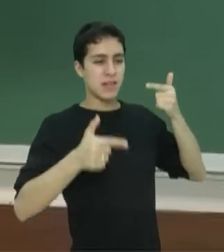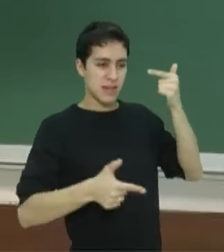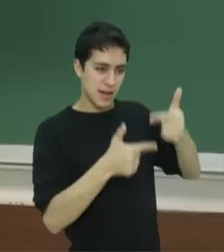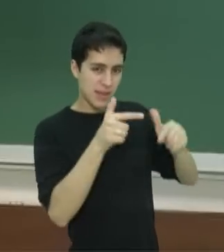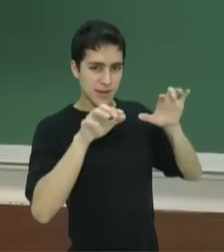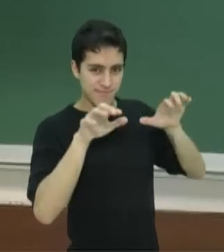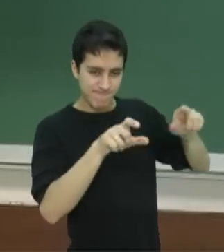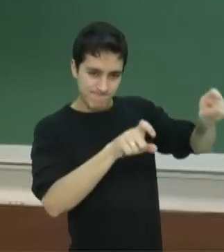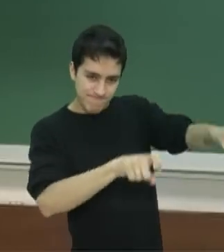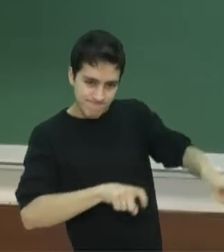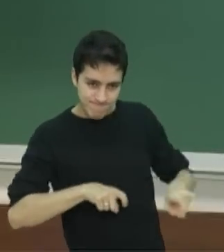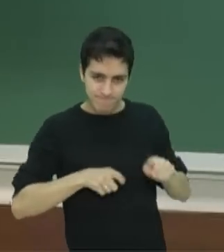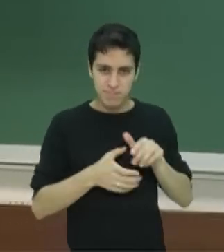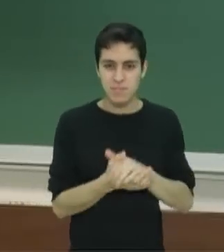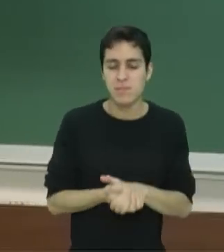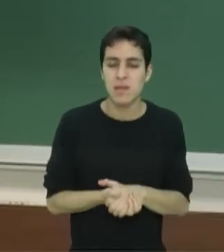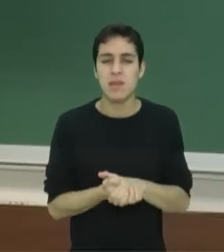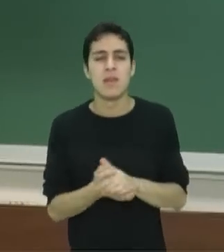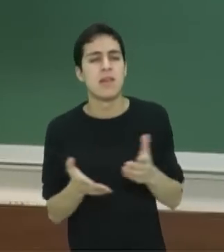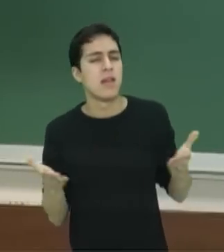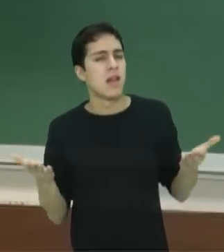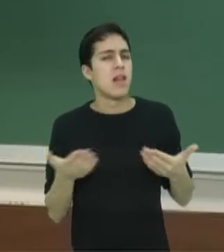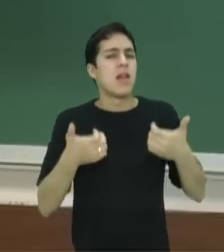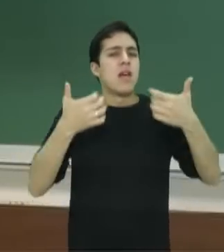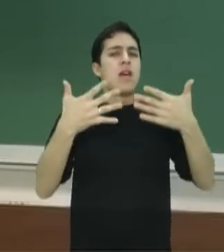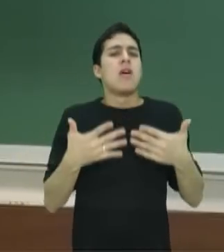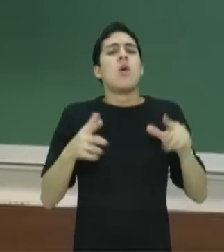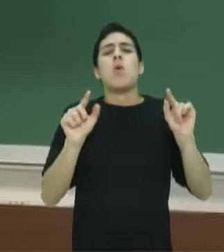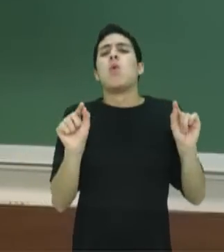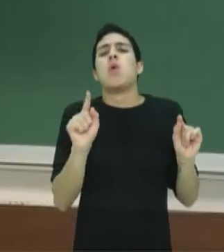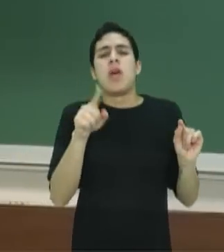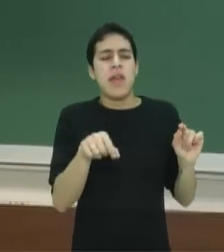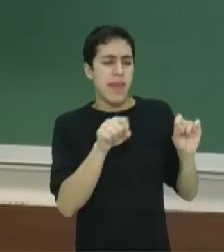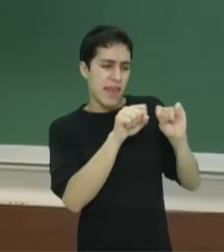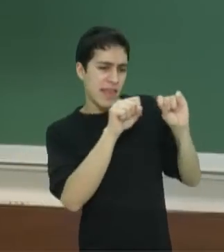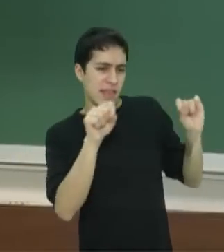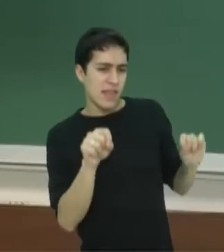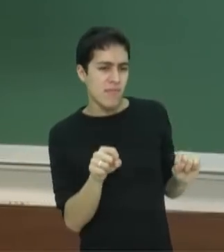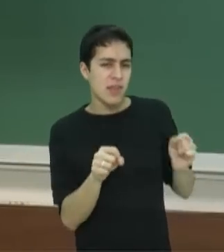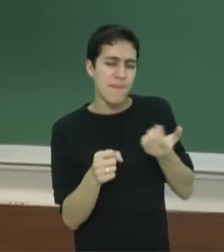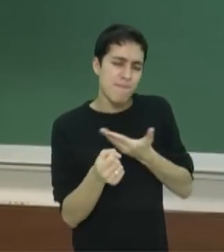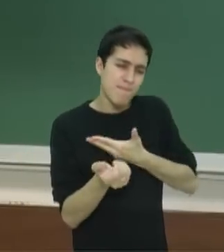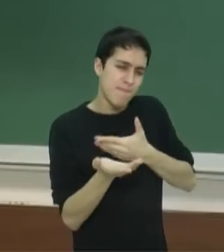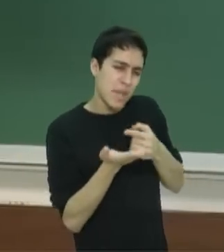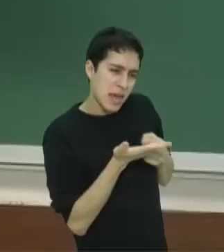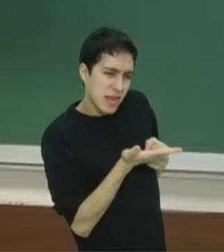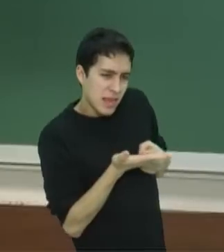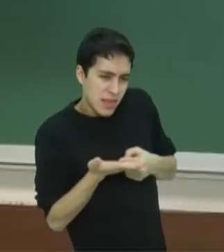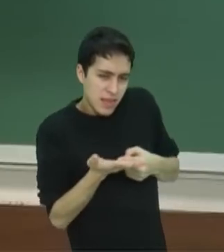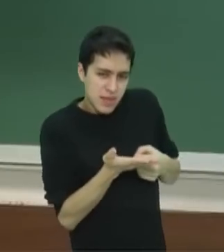Vamos falar agora sobre o sistema de parceria. Tivemos uma experiência